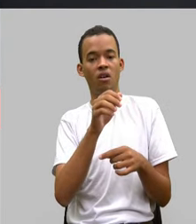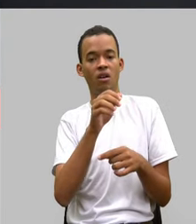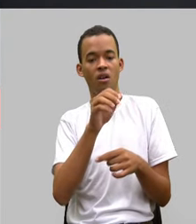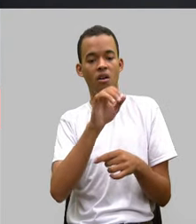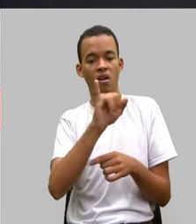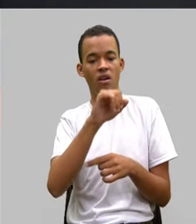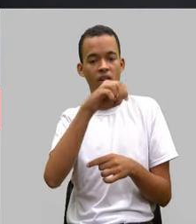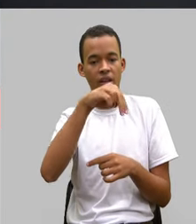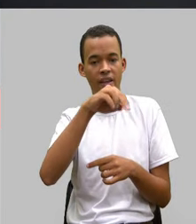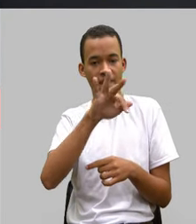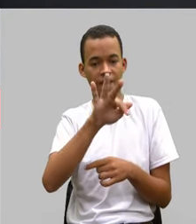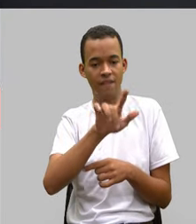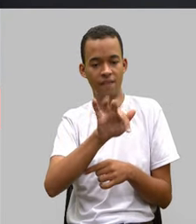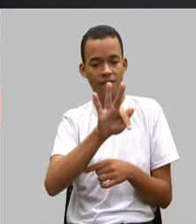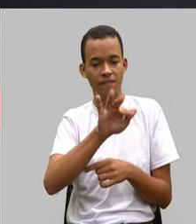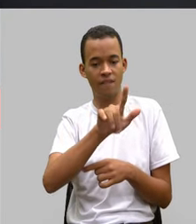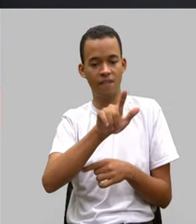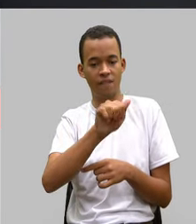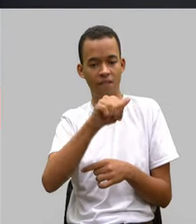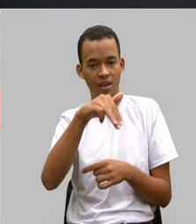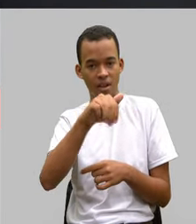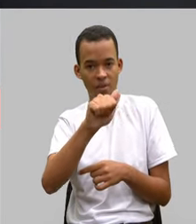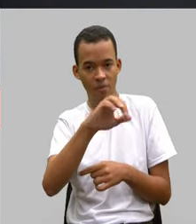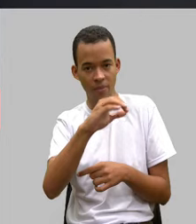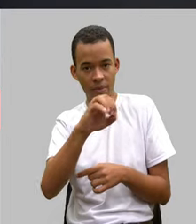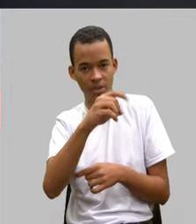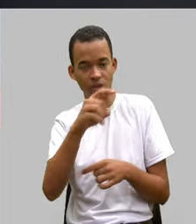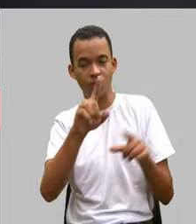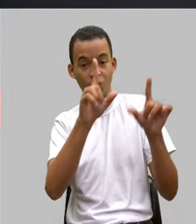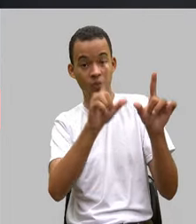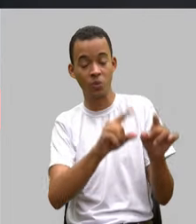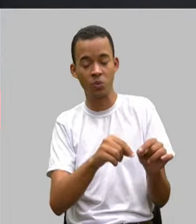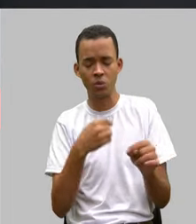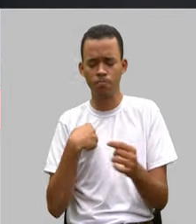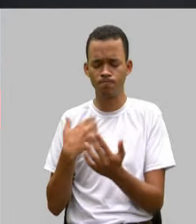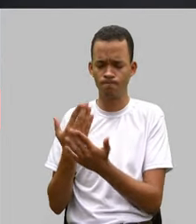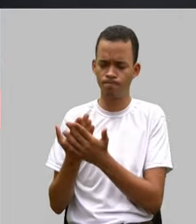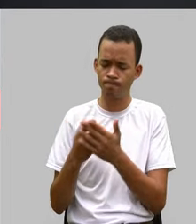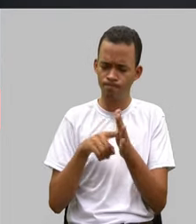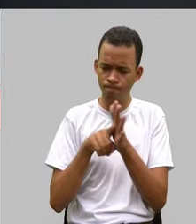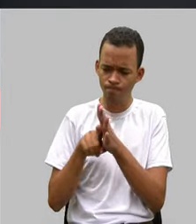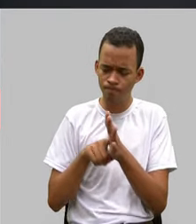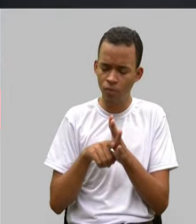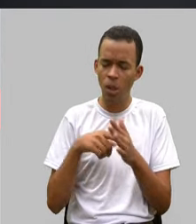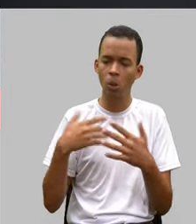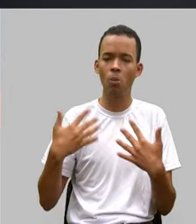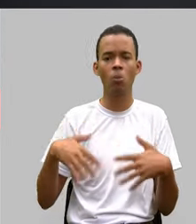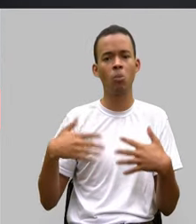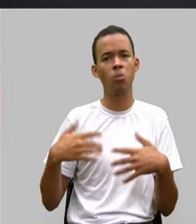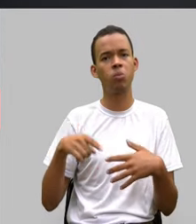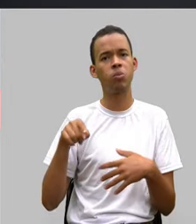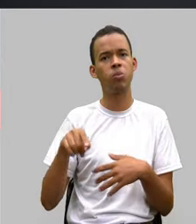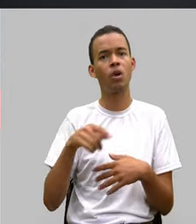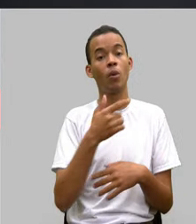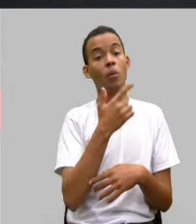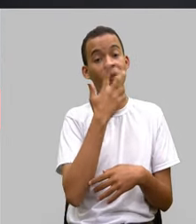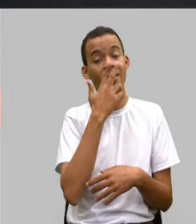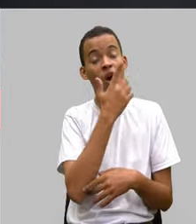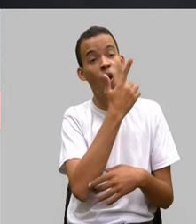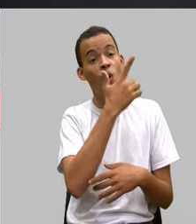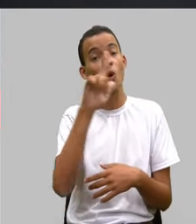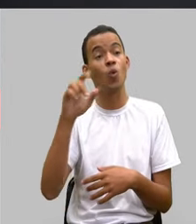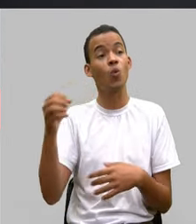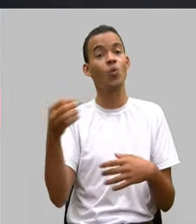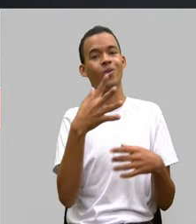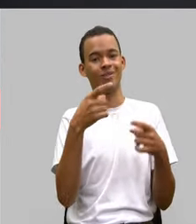é um absurdo tão grande para mim naquela época que que eu falei assim é realmente uma outra medicina eu não tive